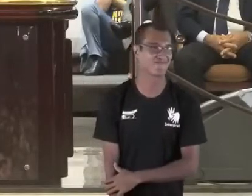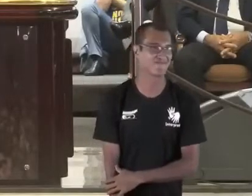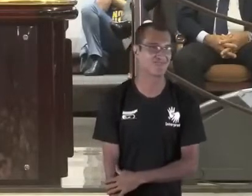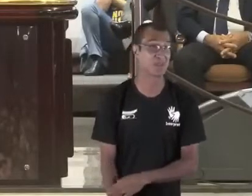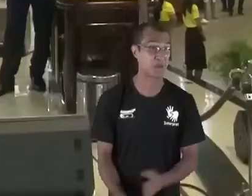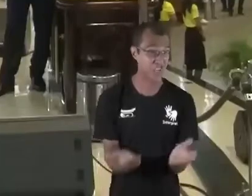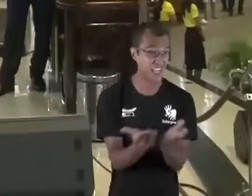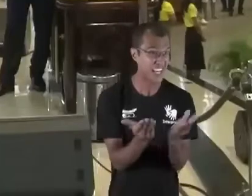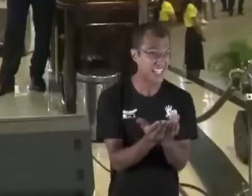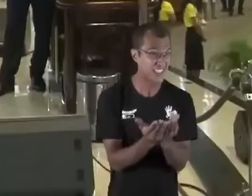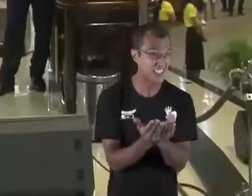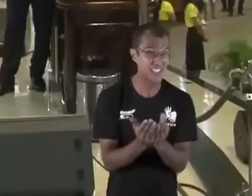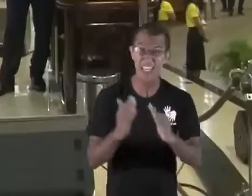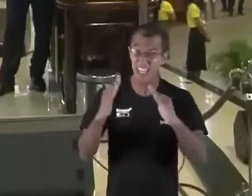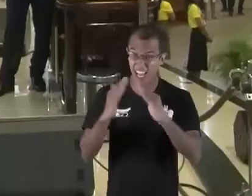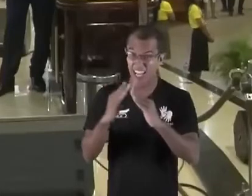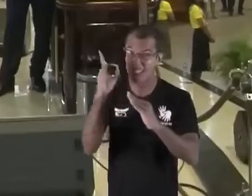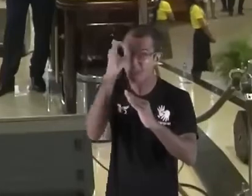Ouvi um glória ali, ó.